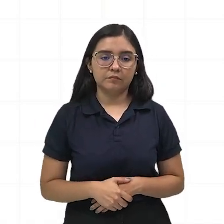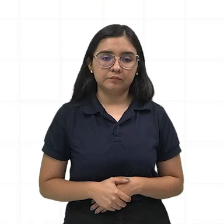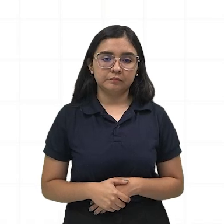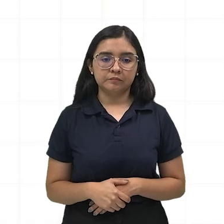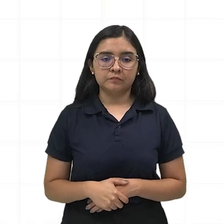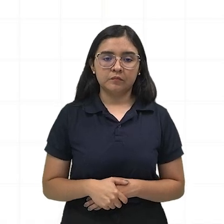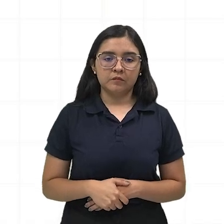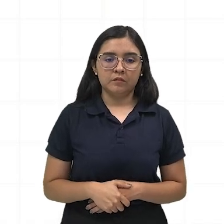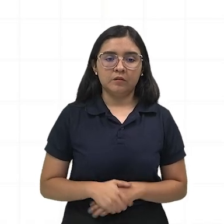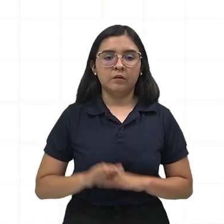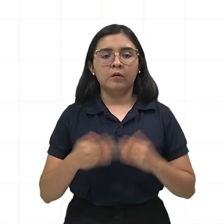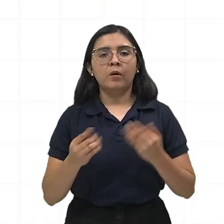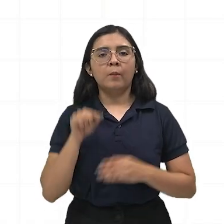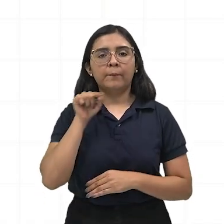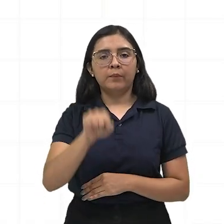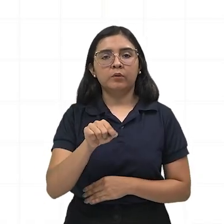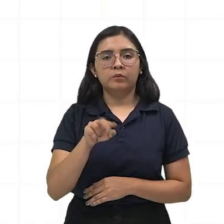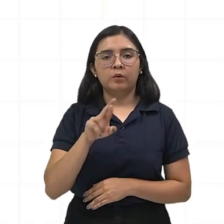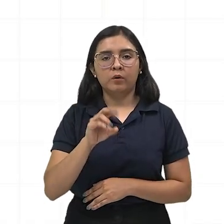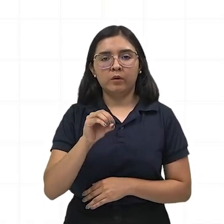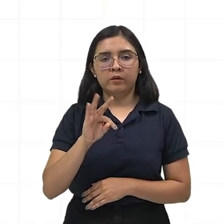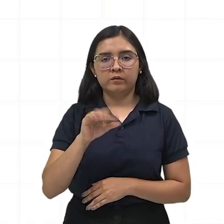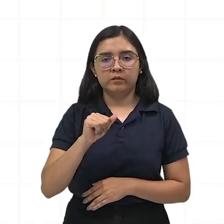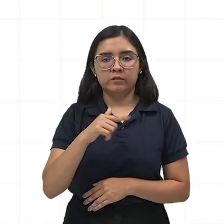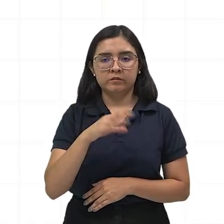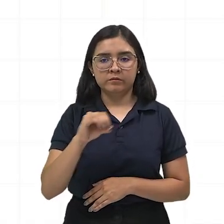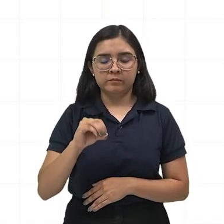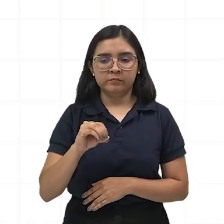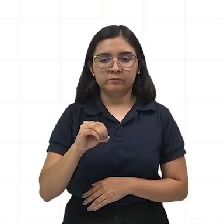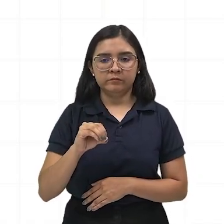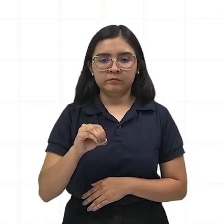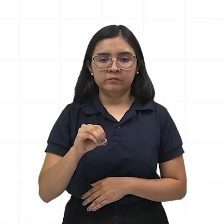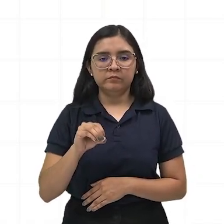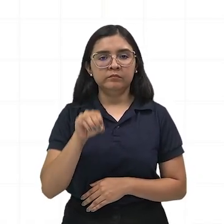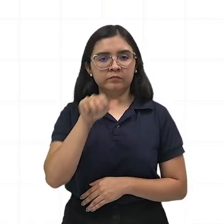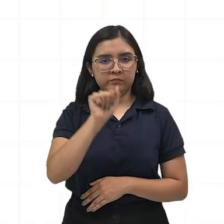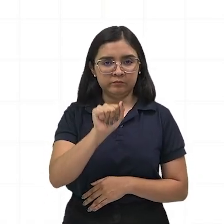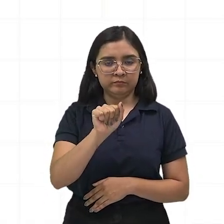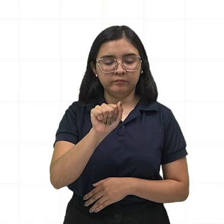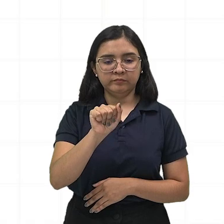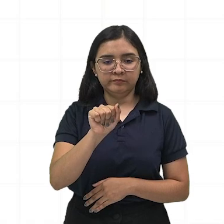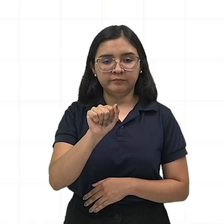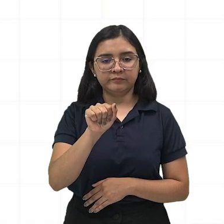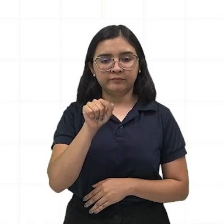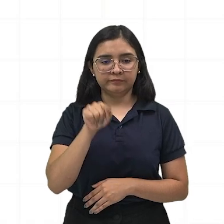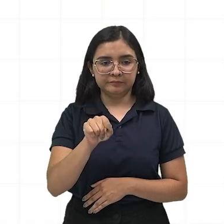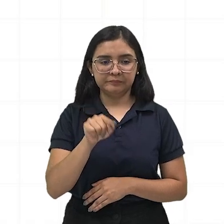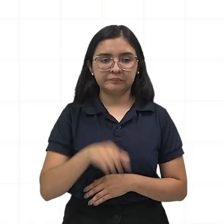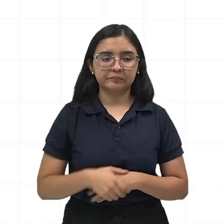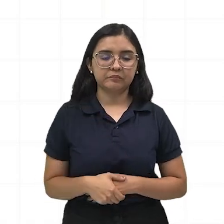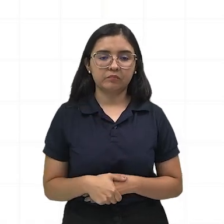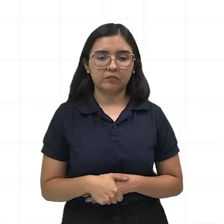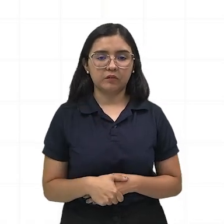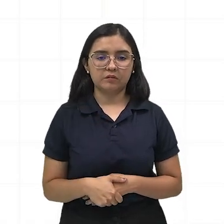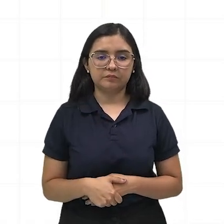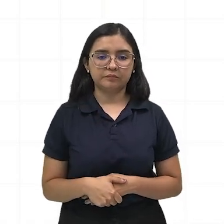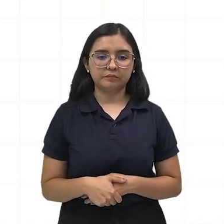Quem é o ponto de rotação? O ponto A. Ó.